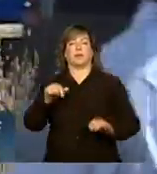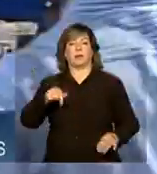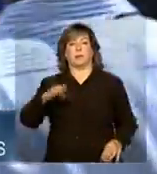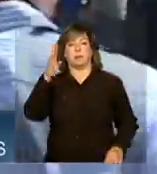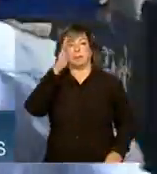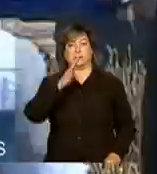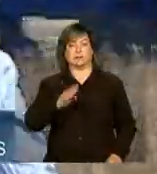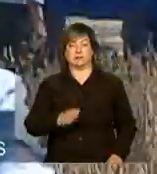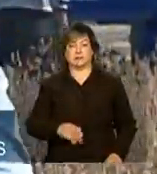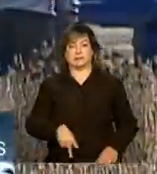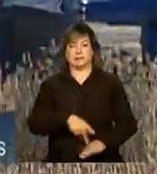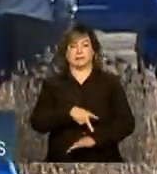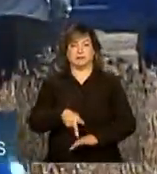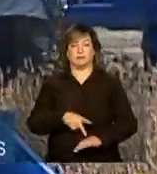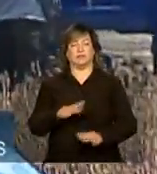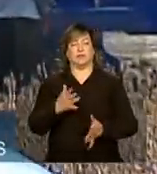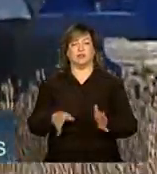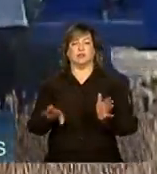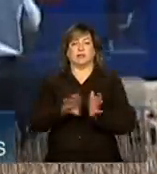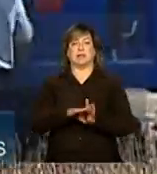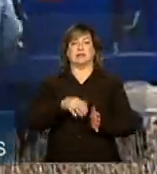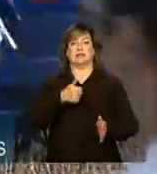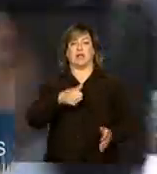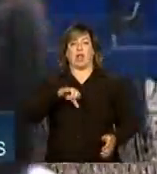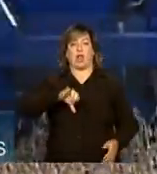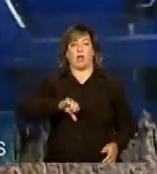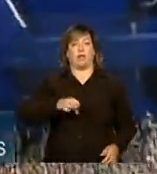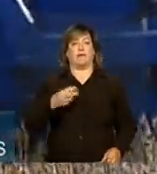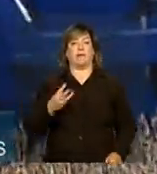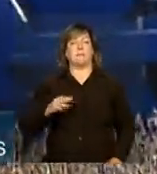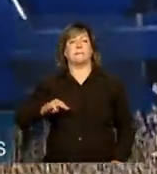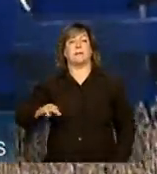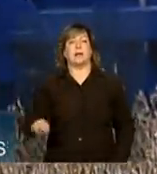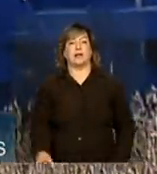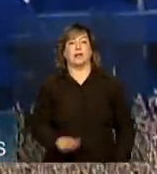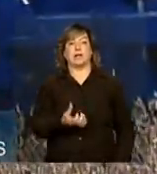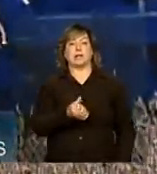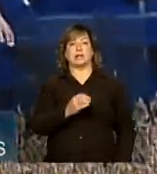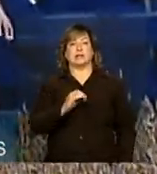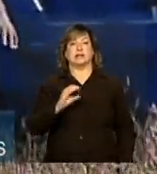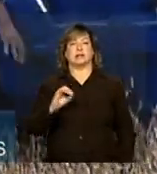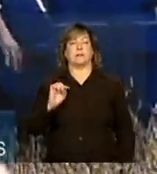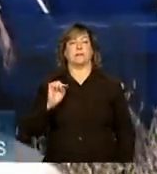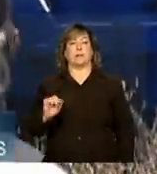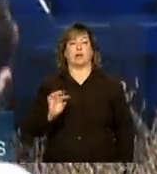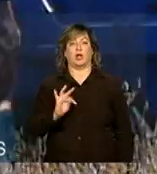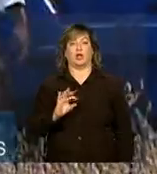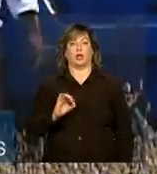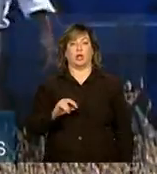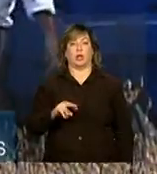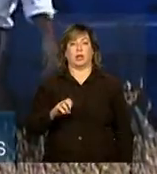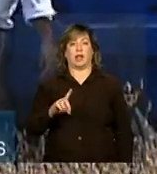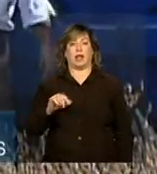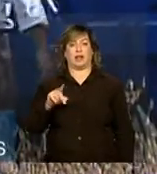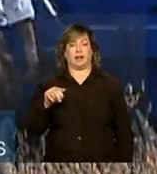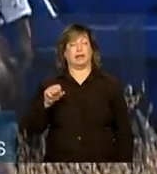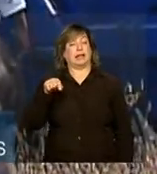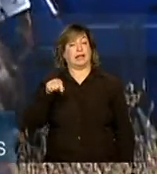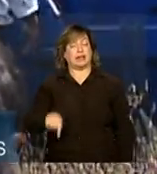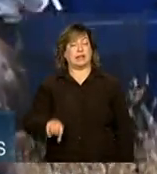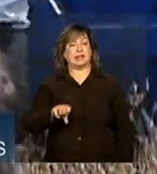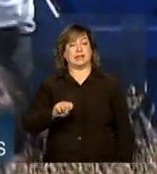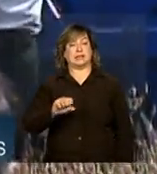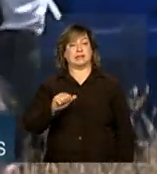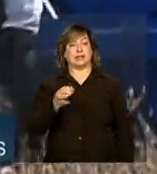país deve chegar a 193 milhões 600.000 tonas nesta safra